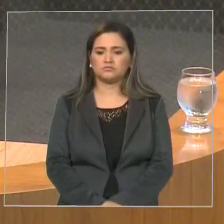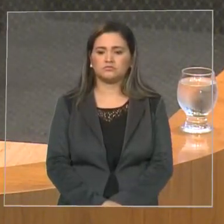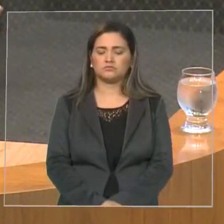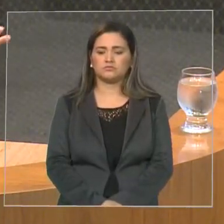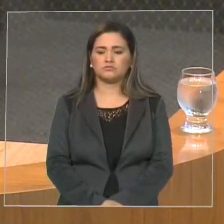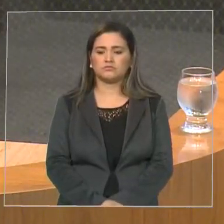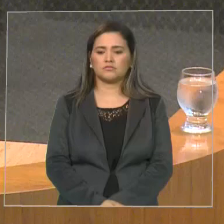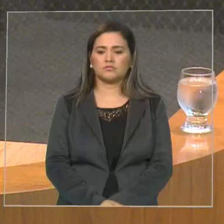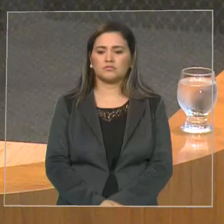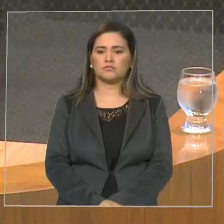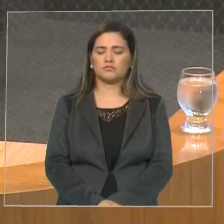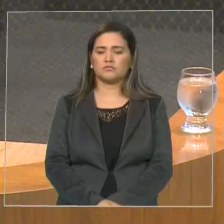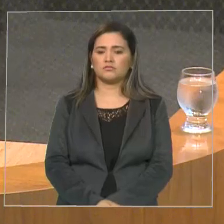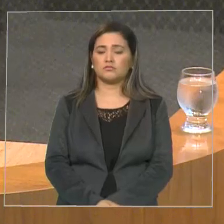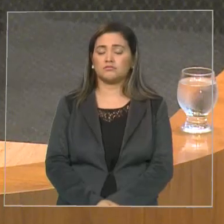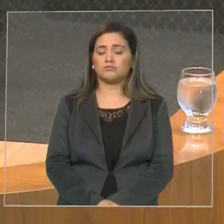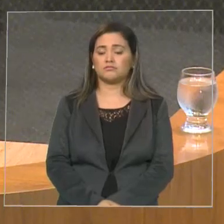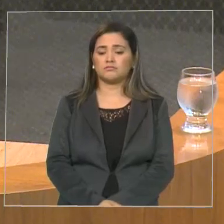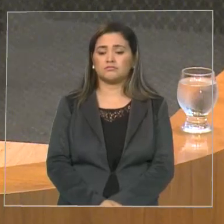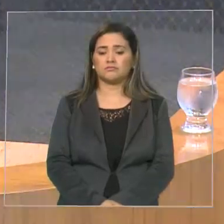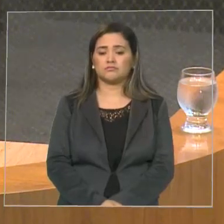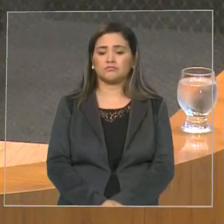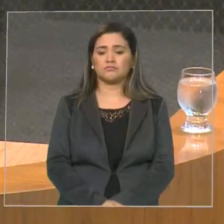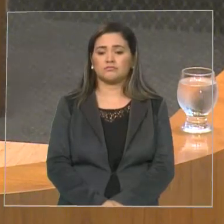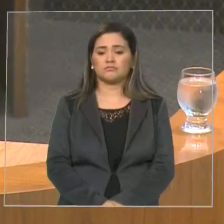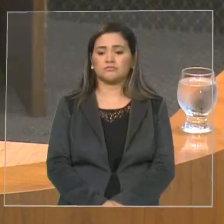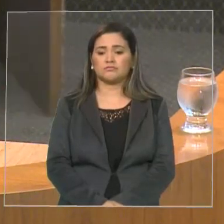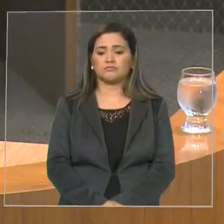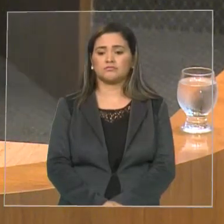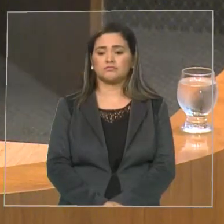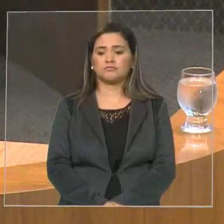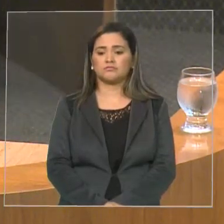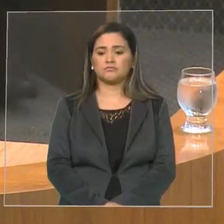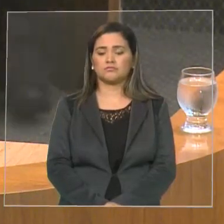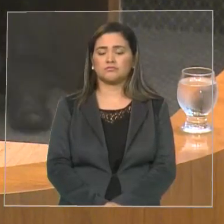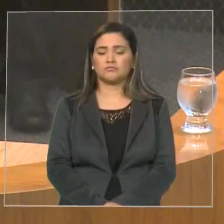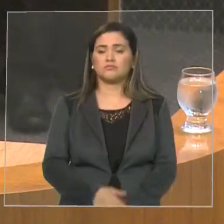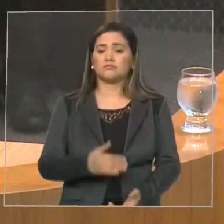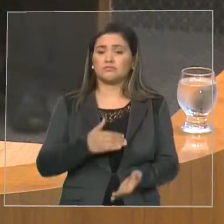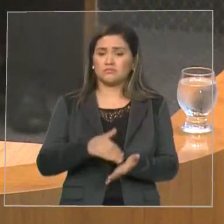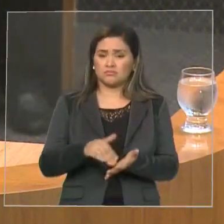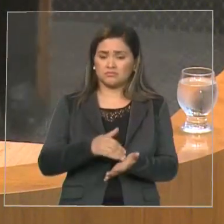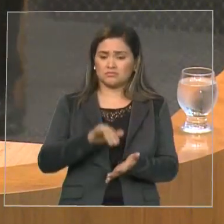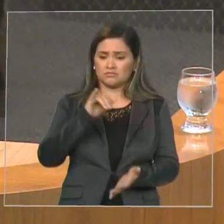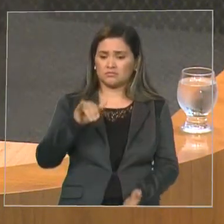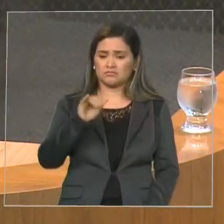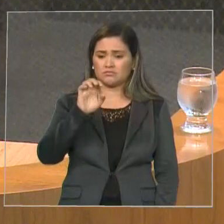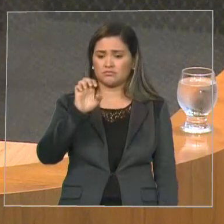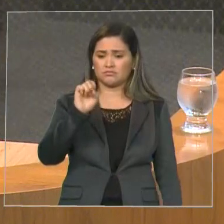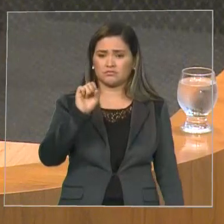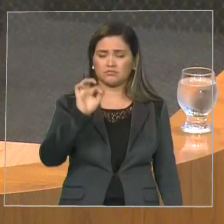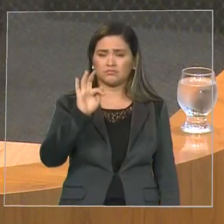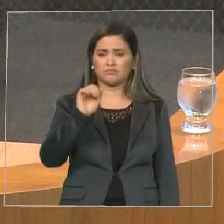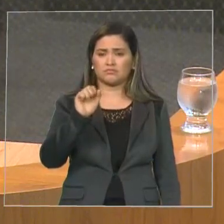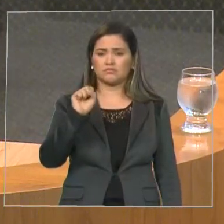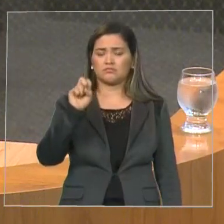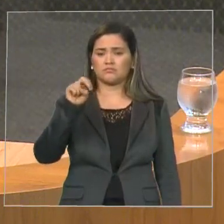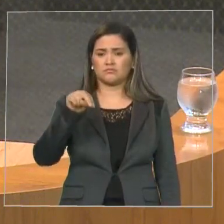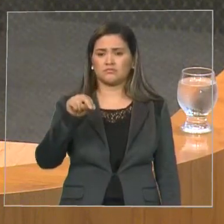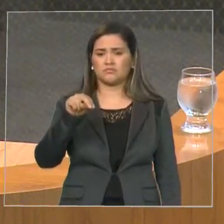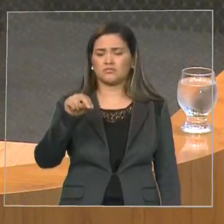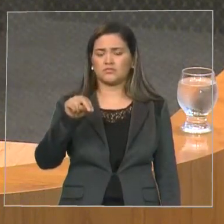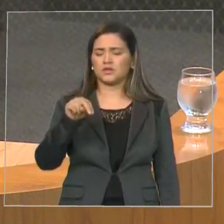não posso nem falar com todo respeito, mas o secretário Jefferson Portela é um péssimo secretário de